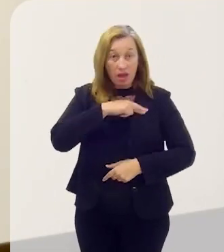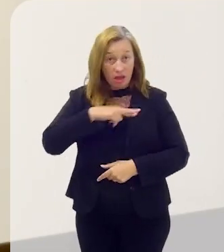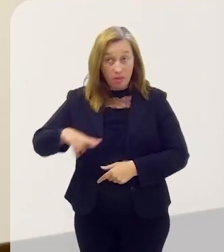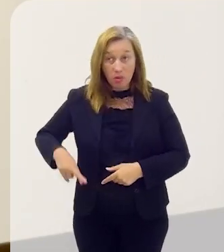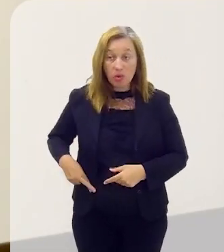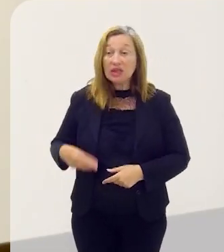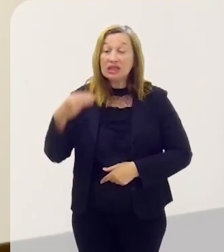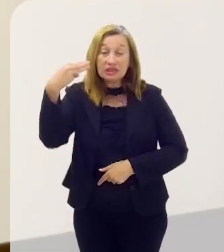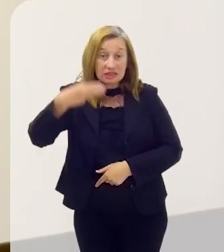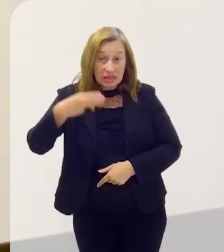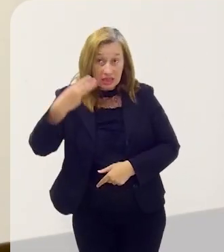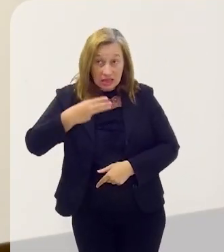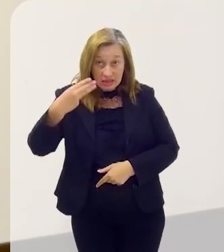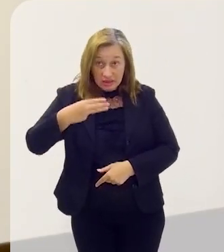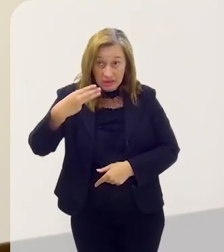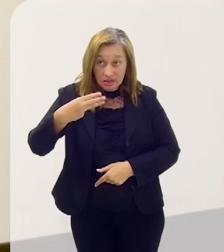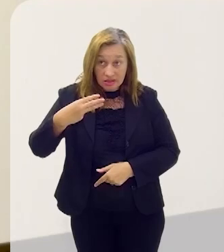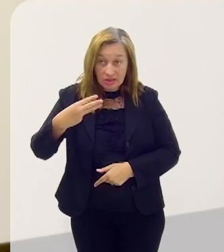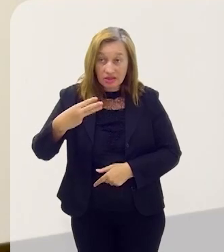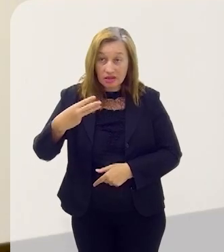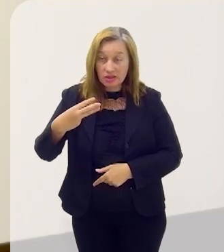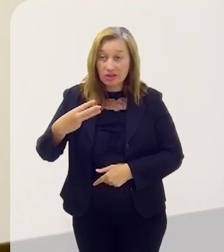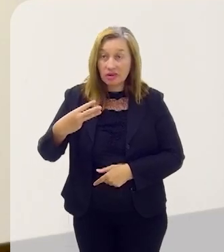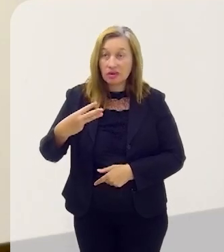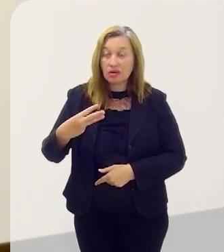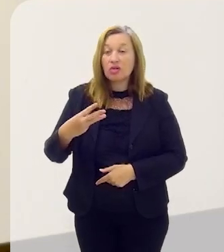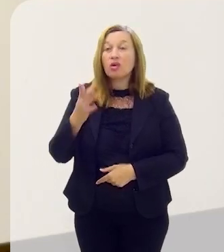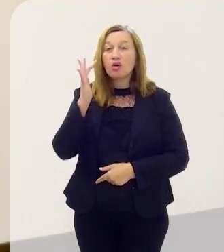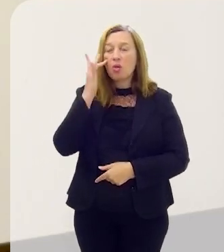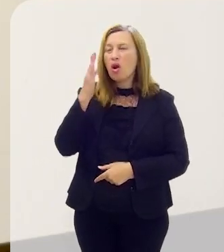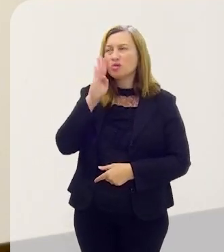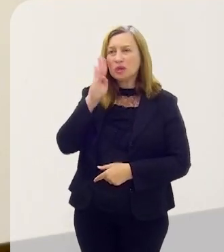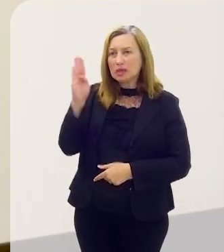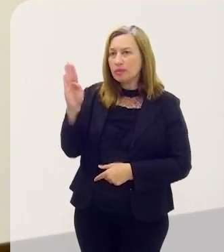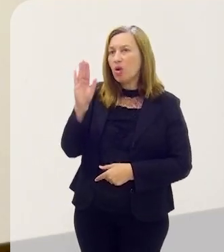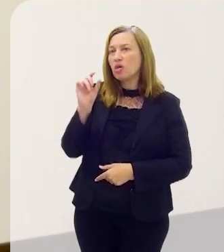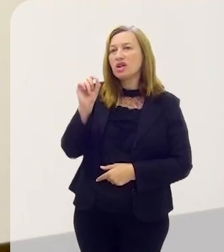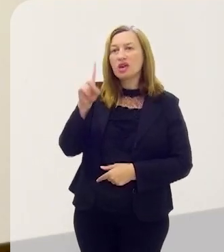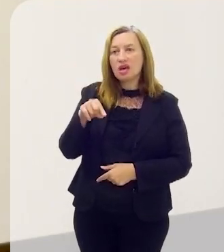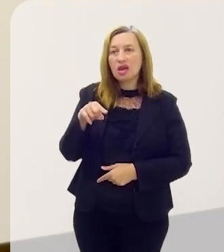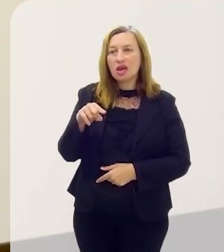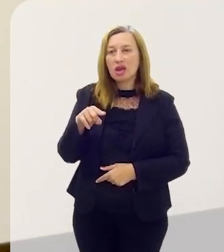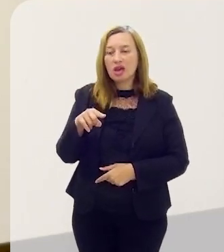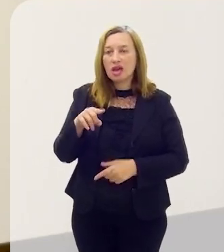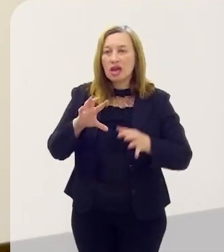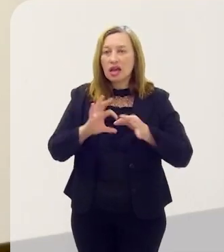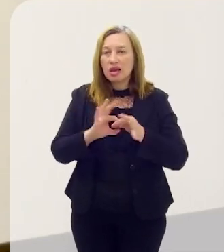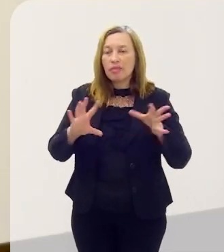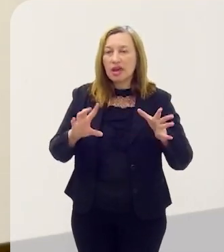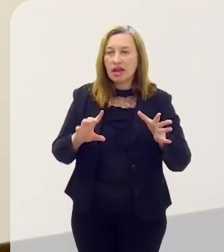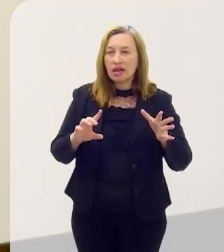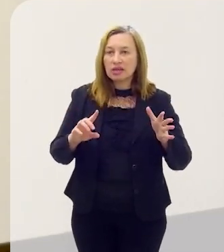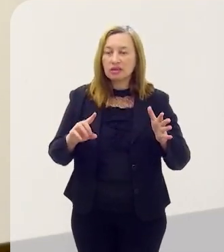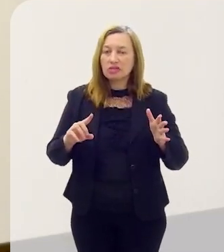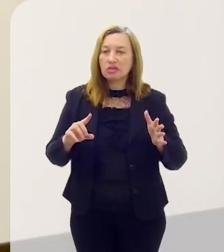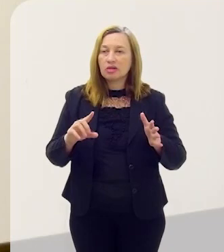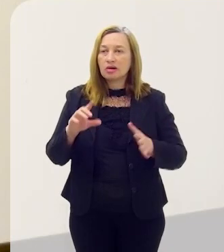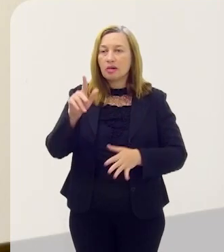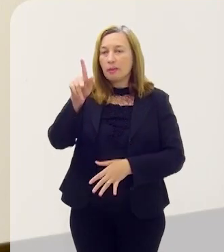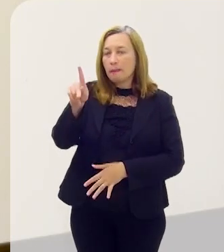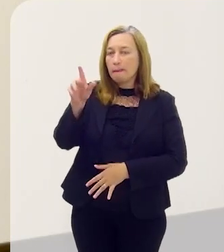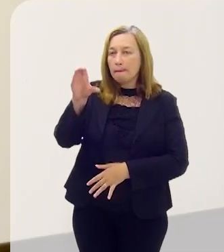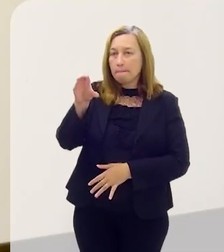nossa república, e 3, aquilo que eu acho fundamental, que é a nossa autonomia no Pacto